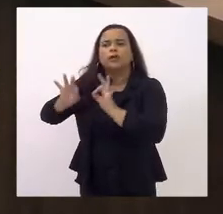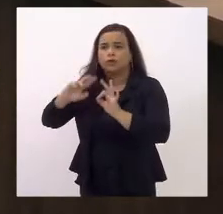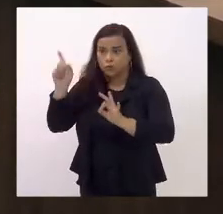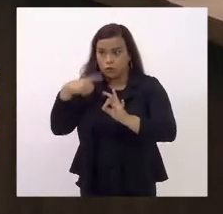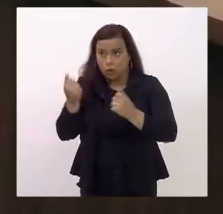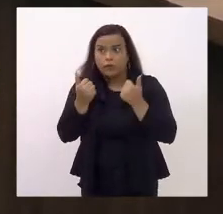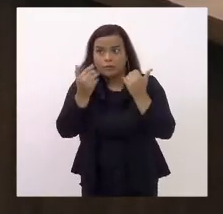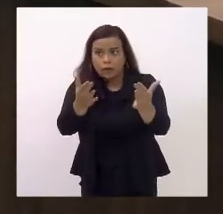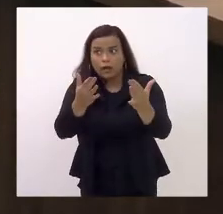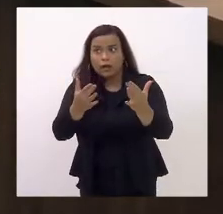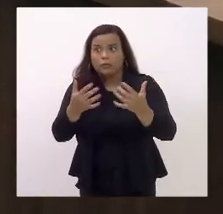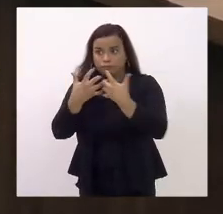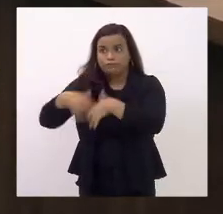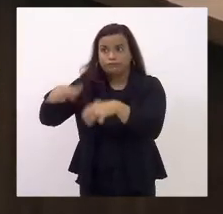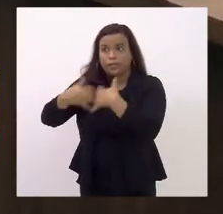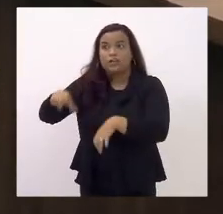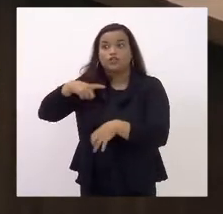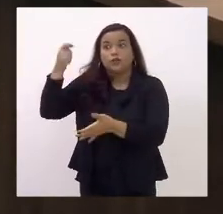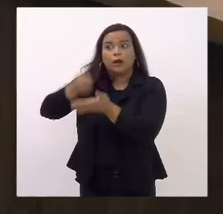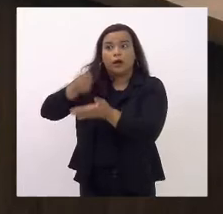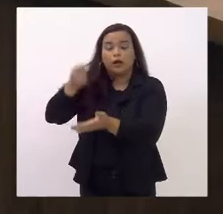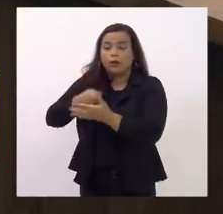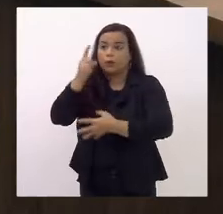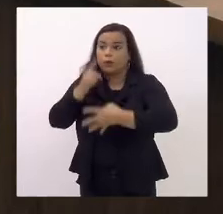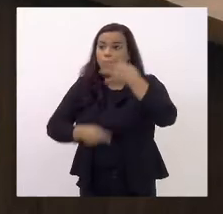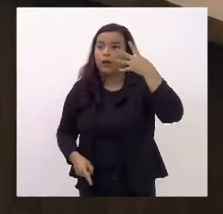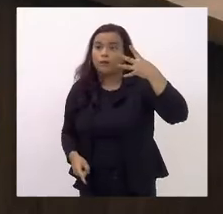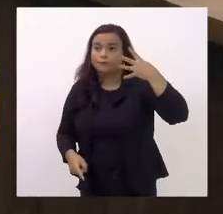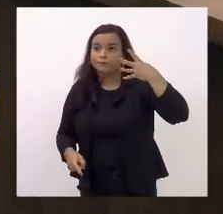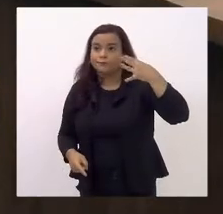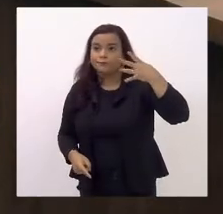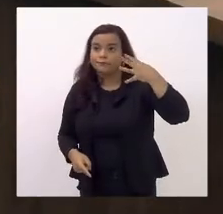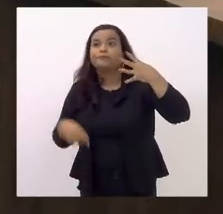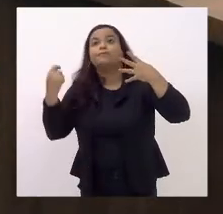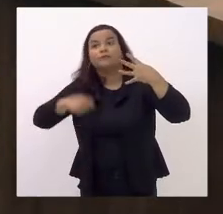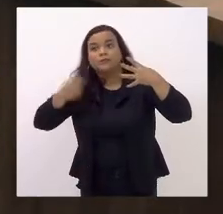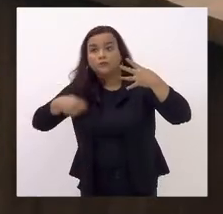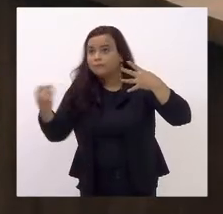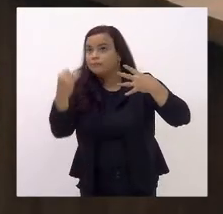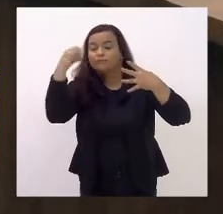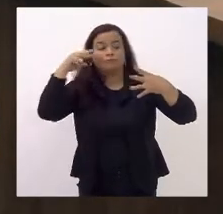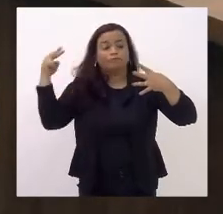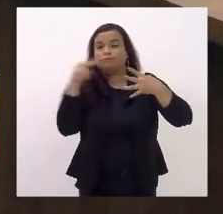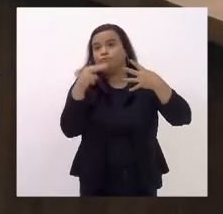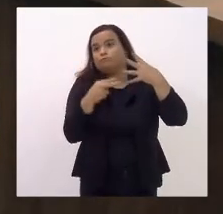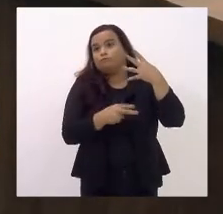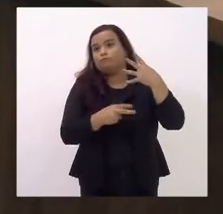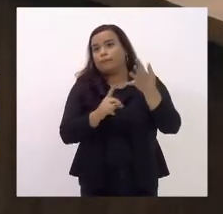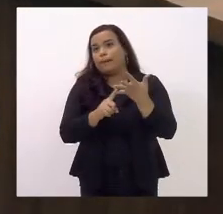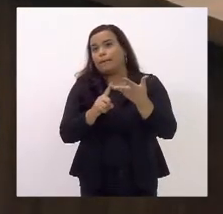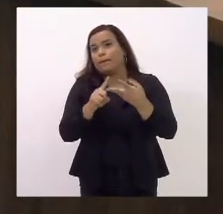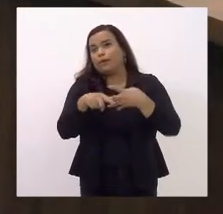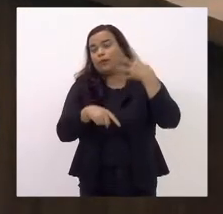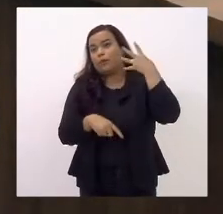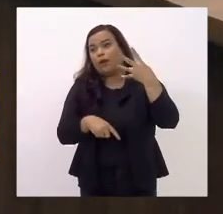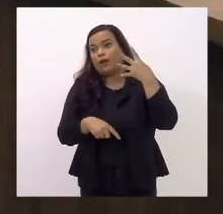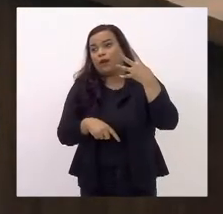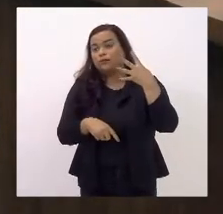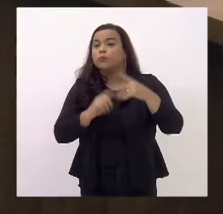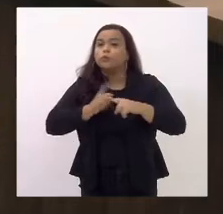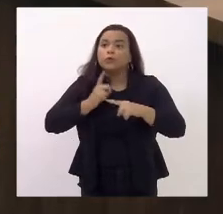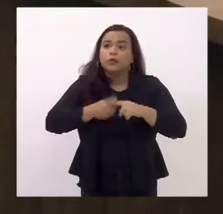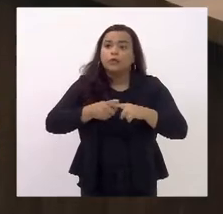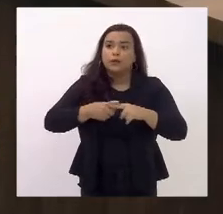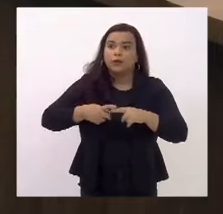colocado quatro exigências que teriam que ser importantes, senhor presidente. Porque em qualquer